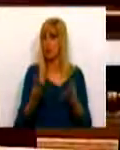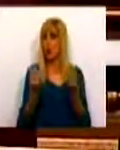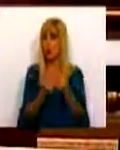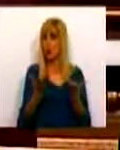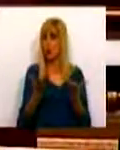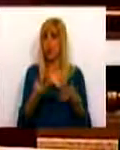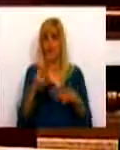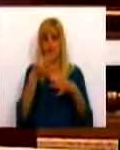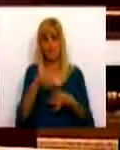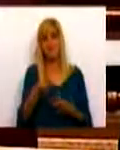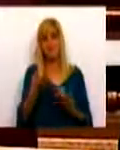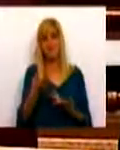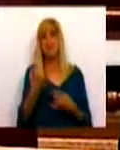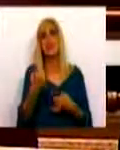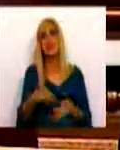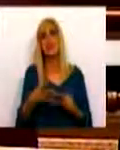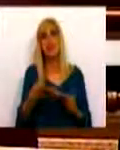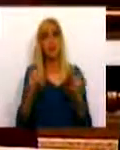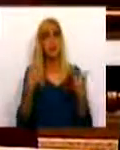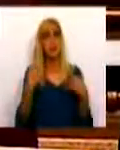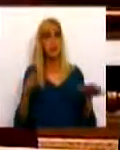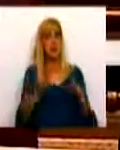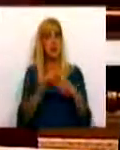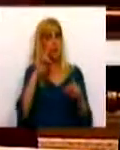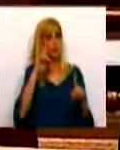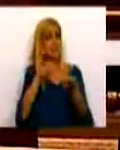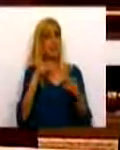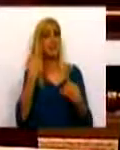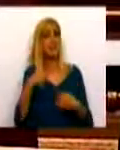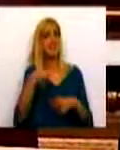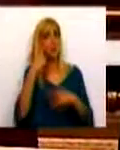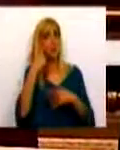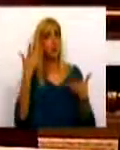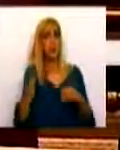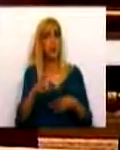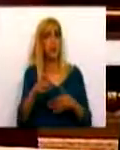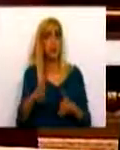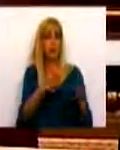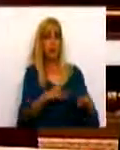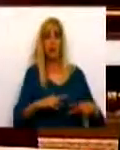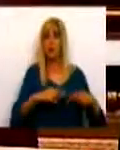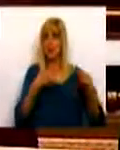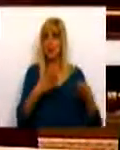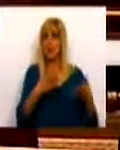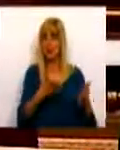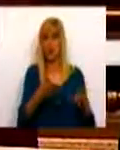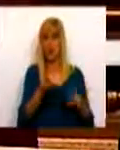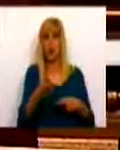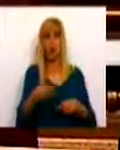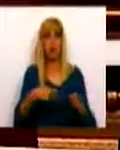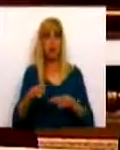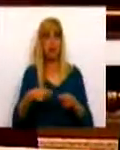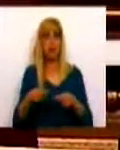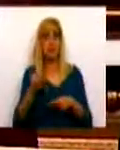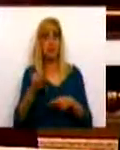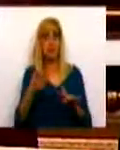seguramente terão indicação sobre isso, na perspectiva de termos tudo, quer as carreiras, quer a organização